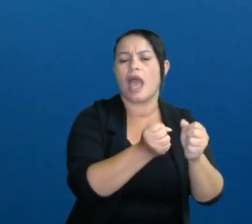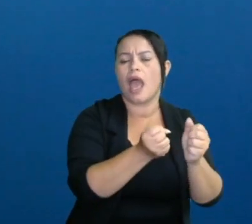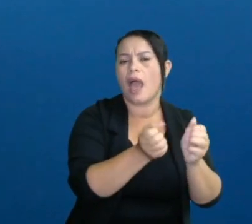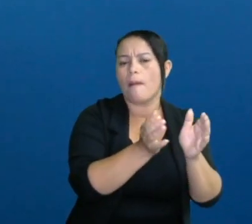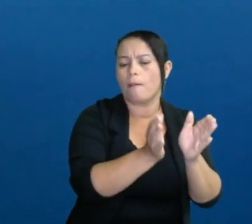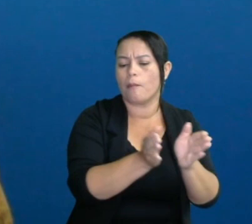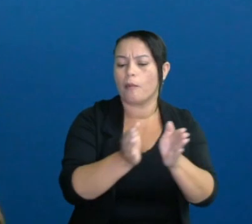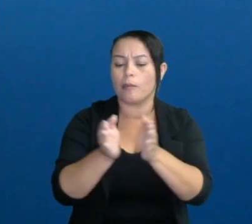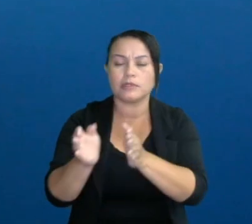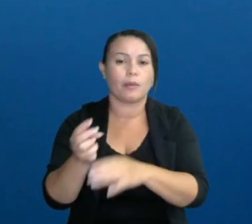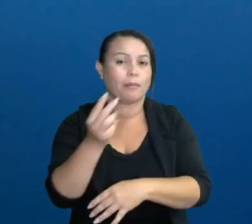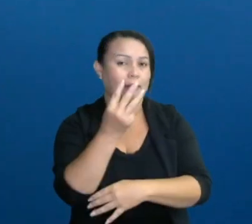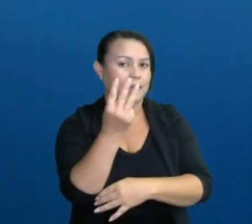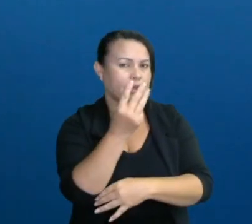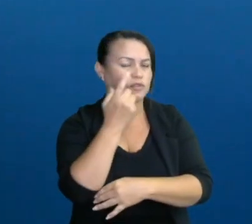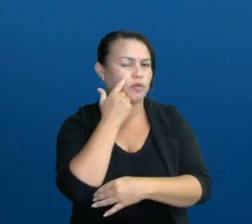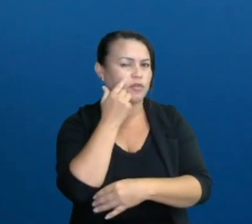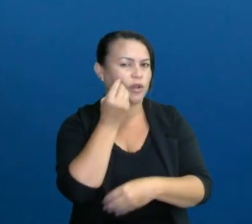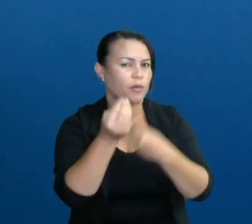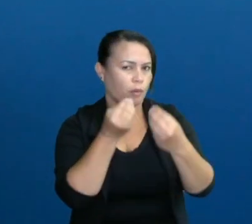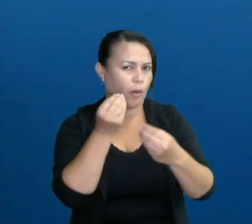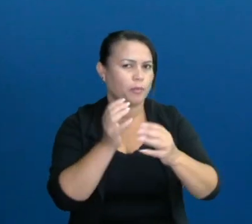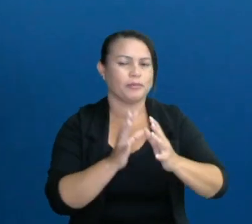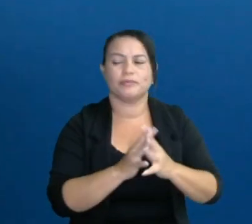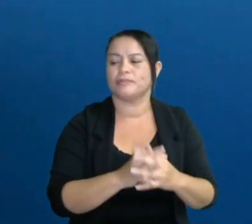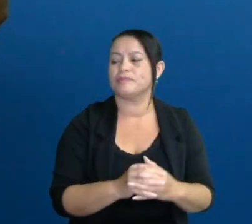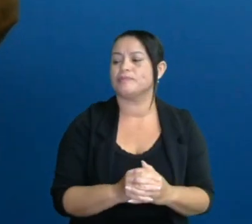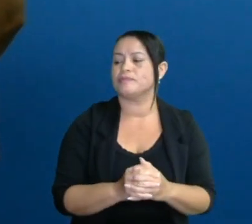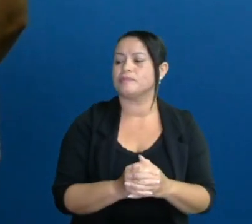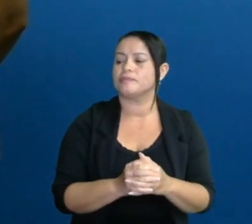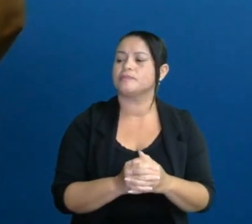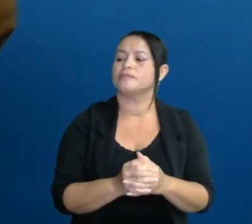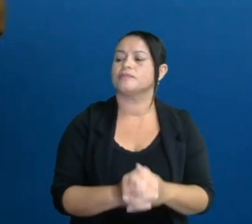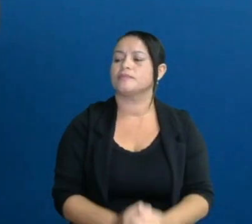3 receitas? Vamos ver como a gente pode fazer isso?